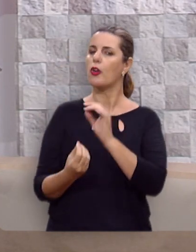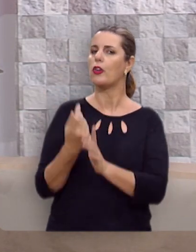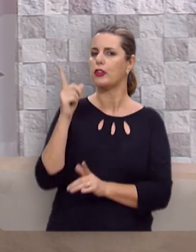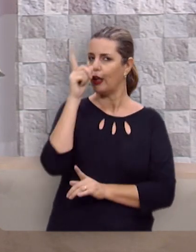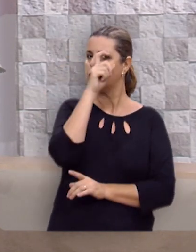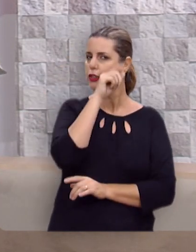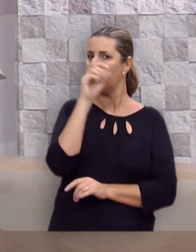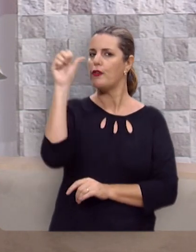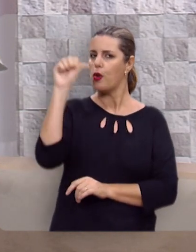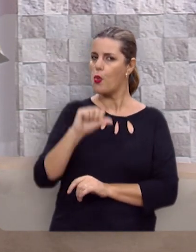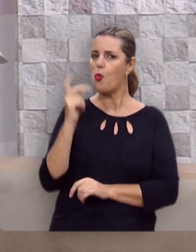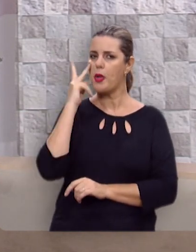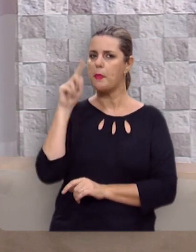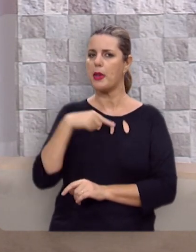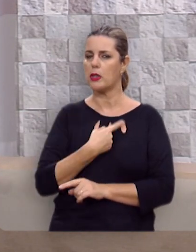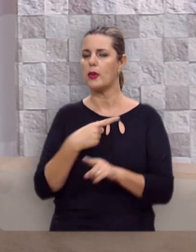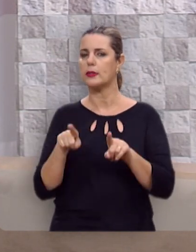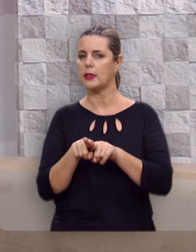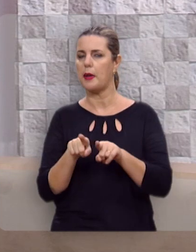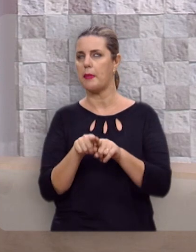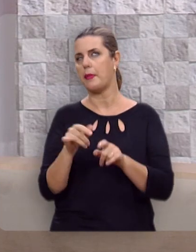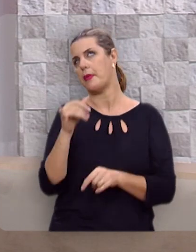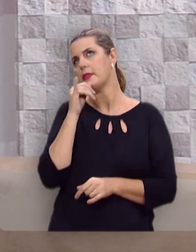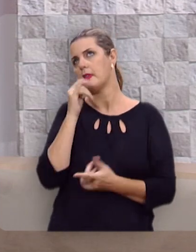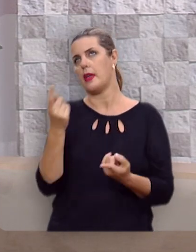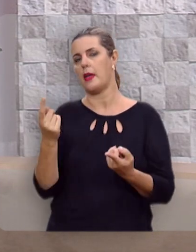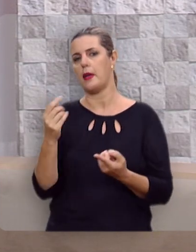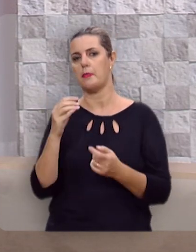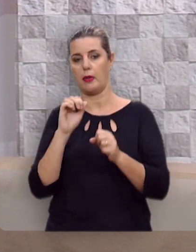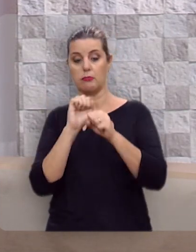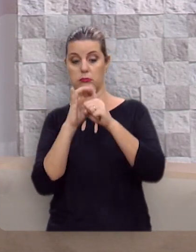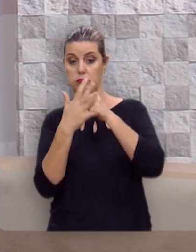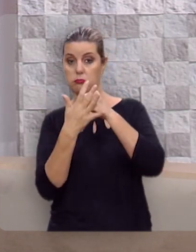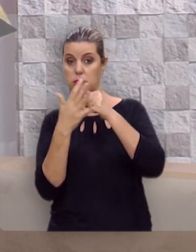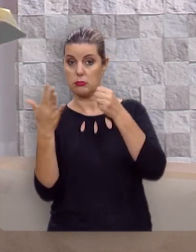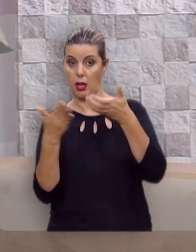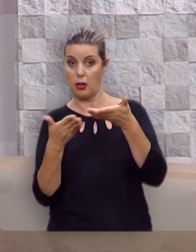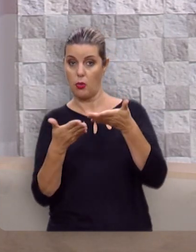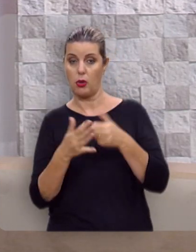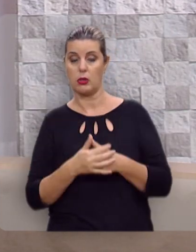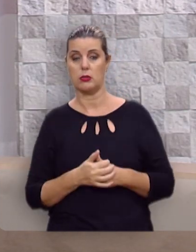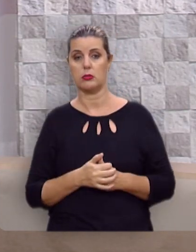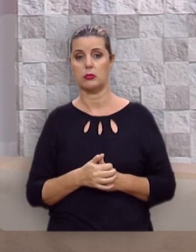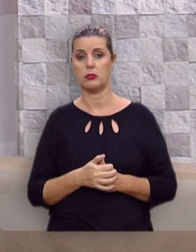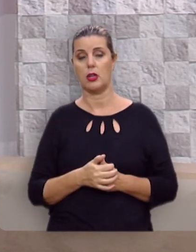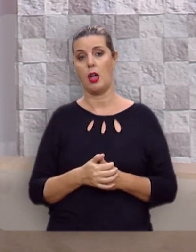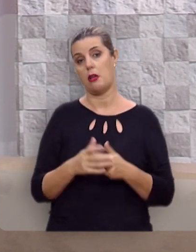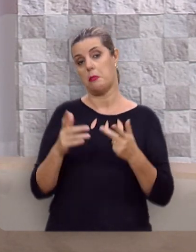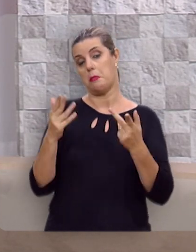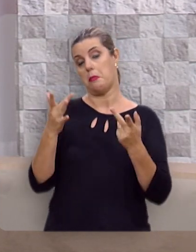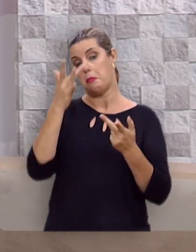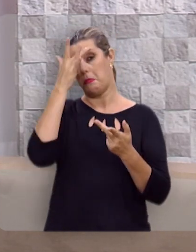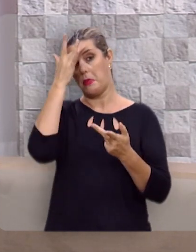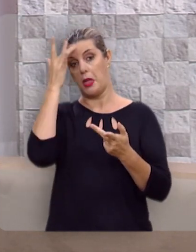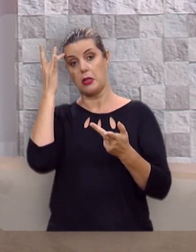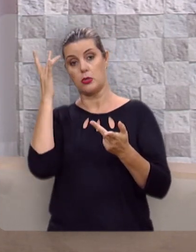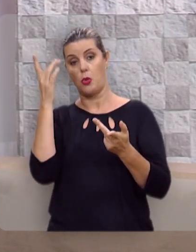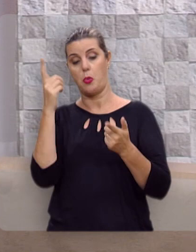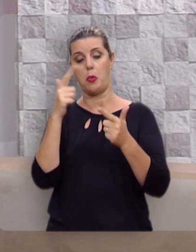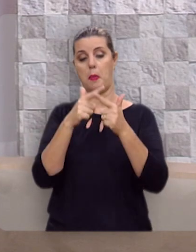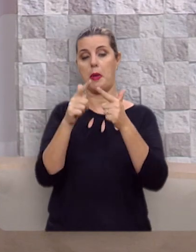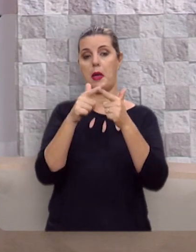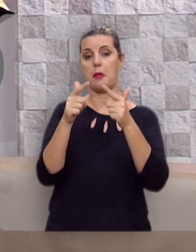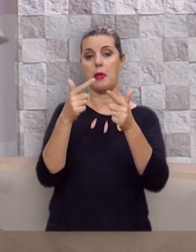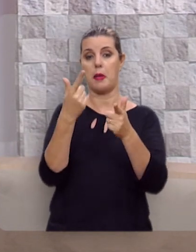coisas difíceis e ruins acontecem conosco, como, por exemplo, o Covid-19, como